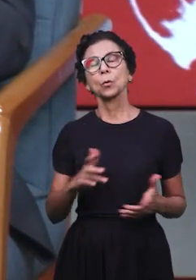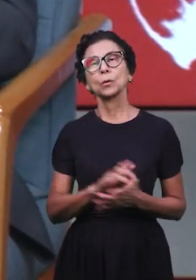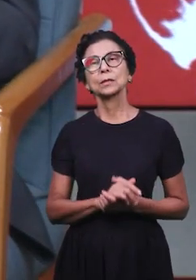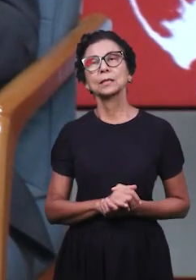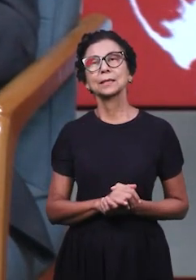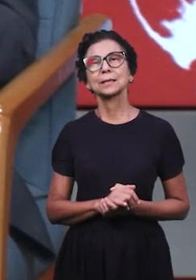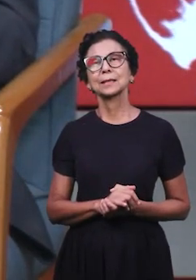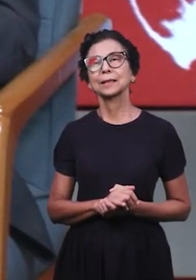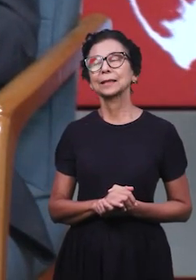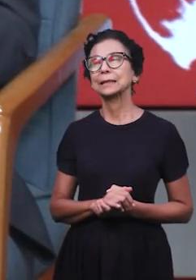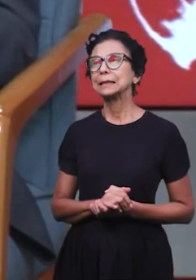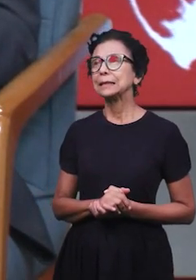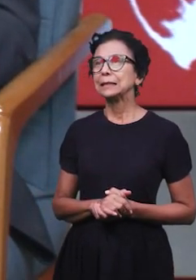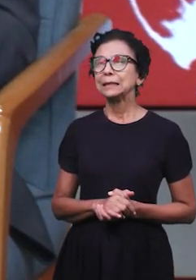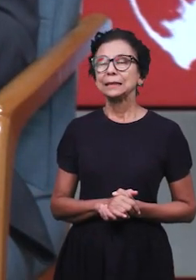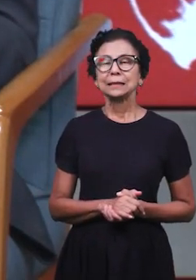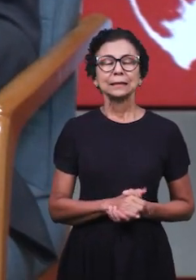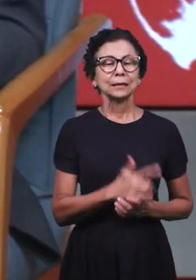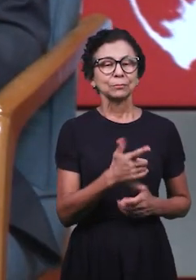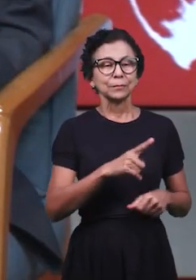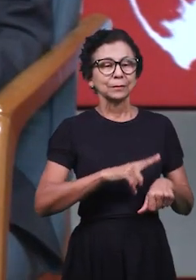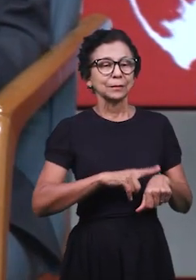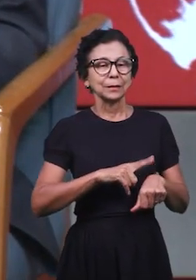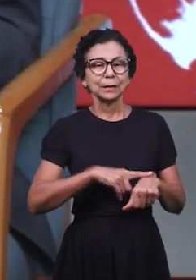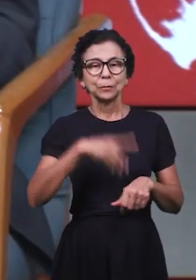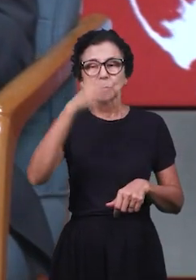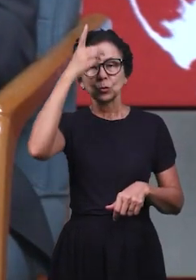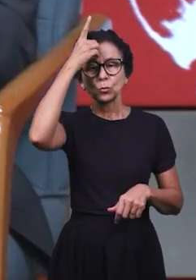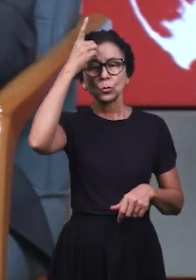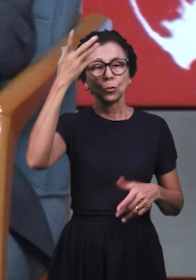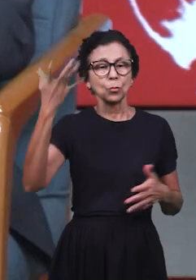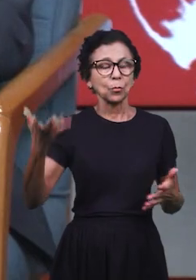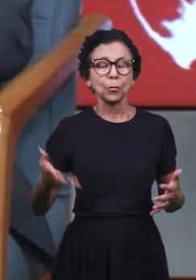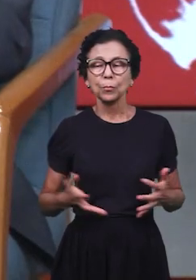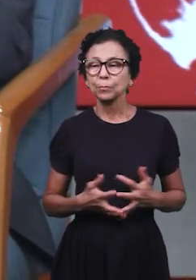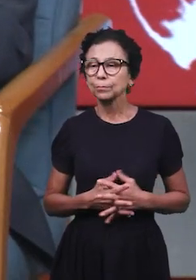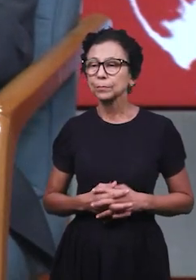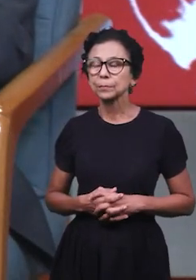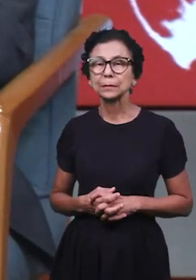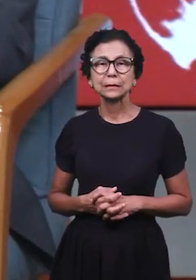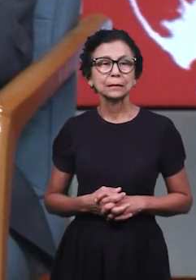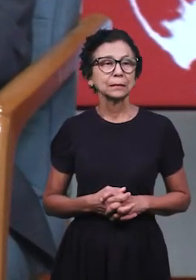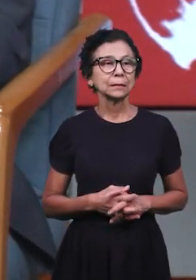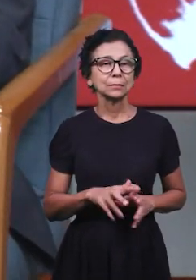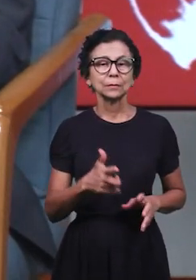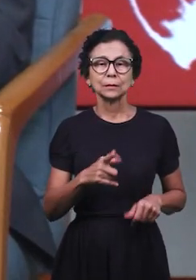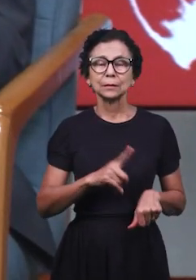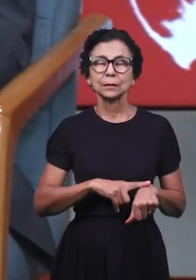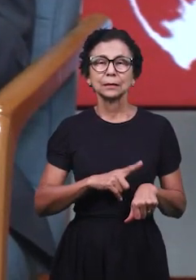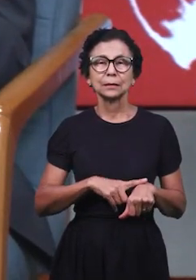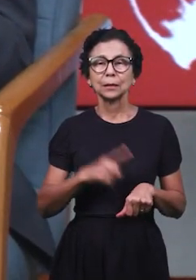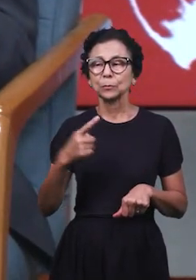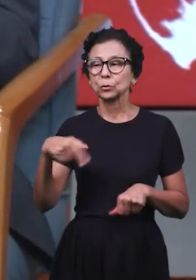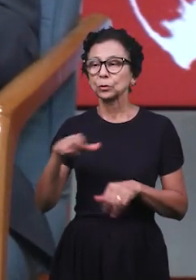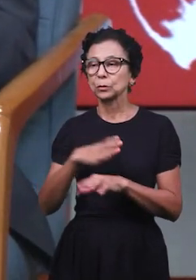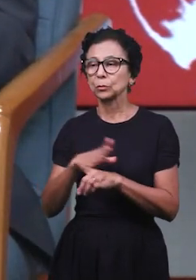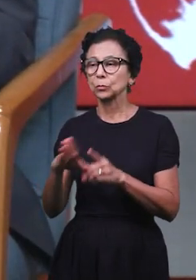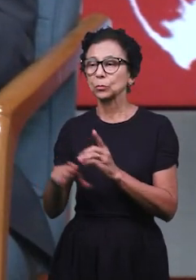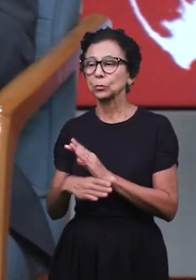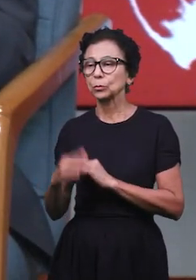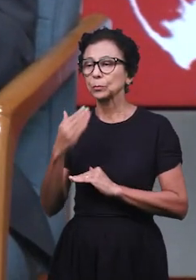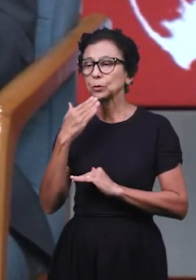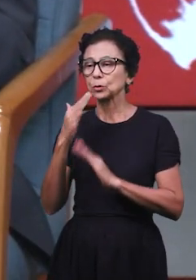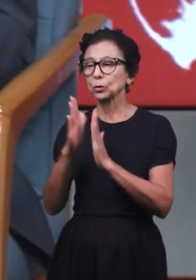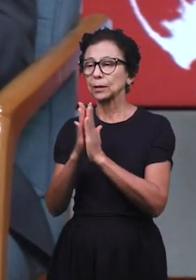temos tempo de esperar um dom espiritual, às vezes não dá tempo do dom espiritual, às vezes não dá tempo de você ir ao culto, pedir alguém para orar por